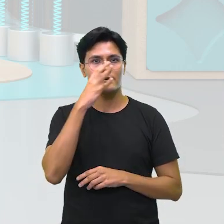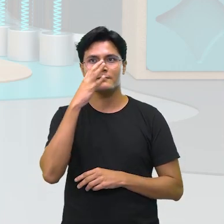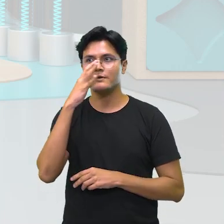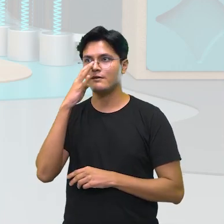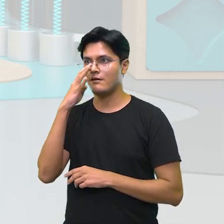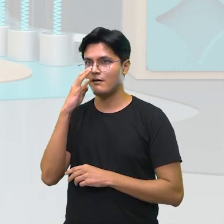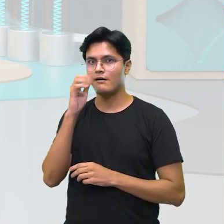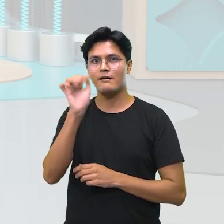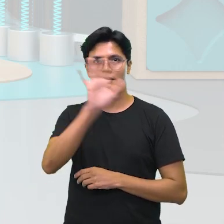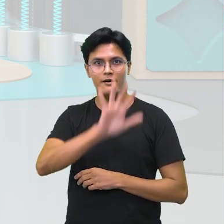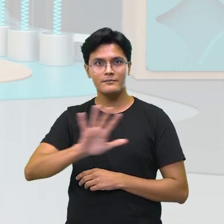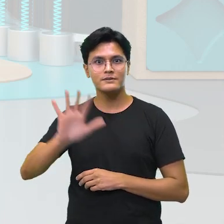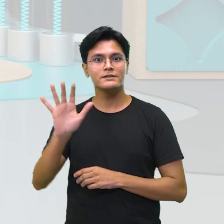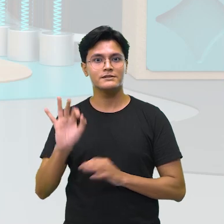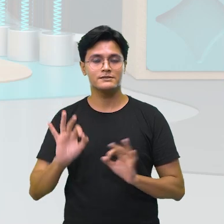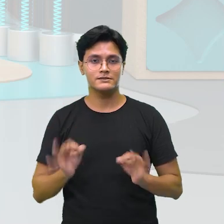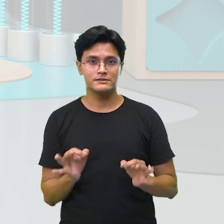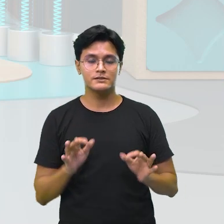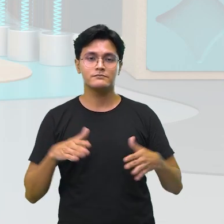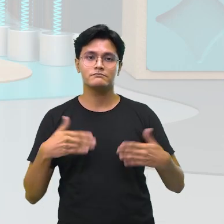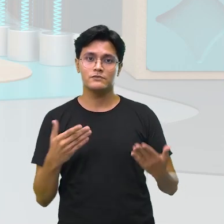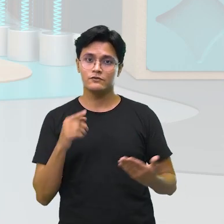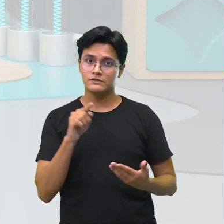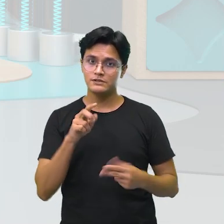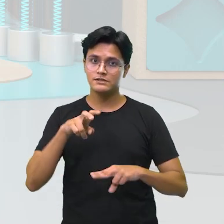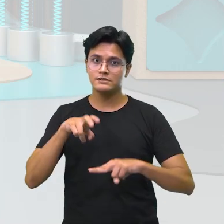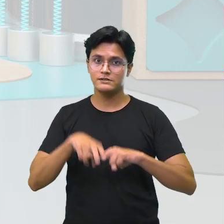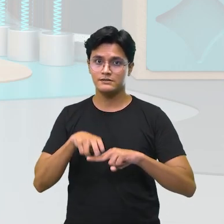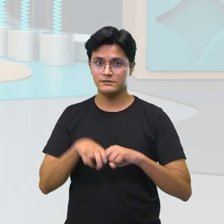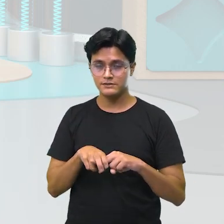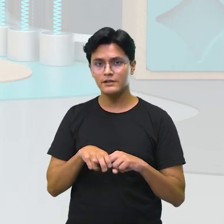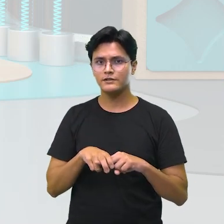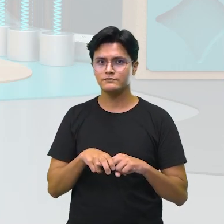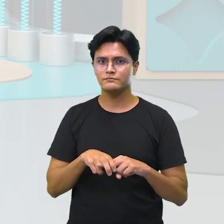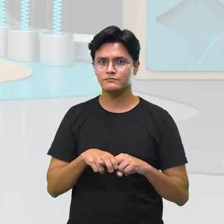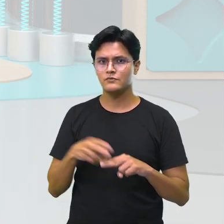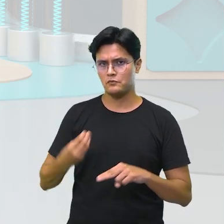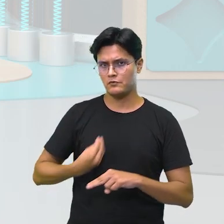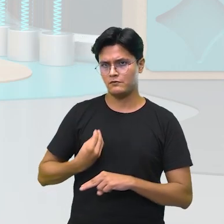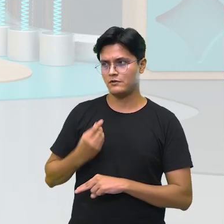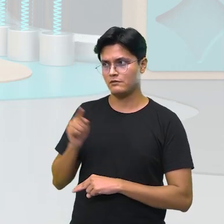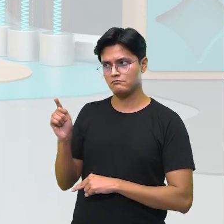ali sentado e está à sua frente essa imagem. O que você consegue